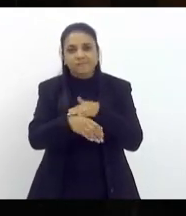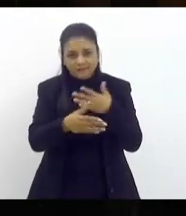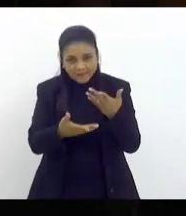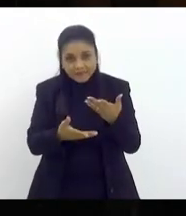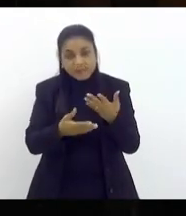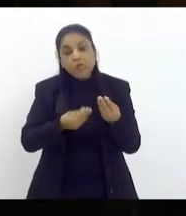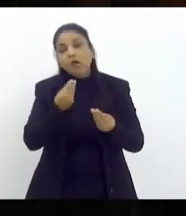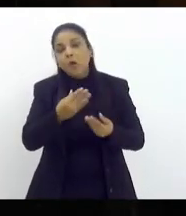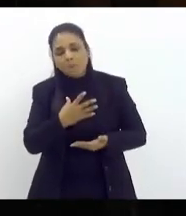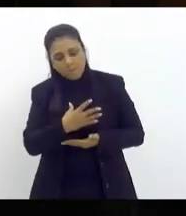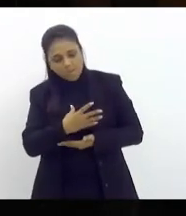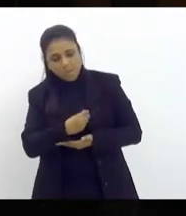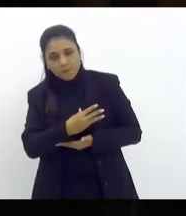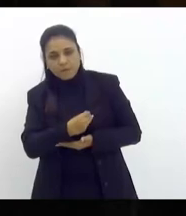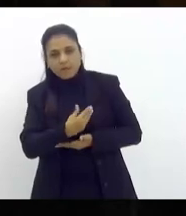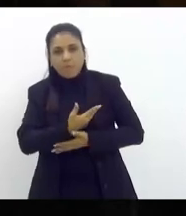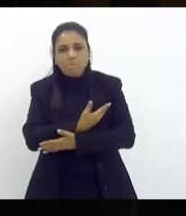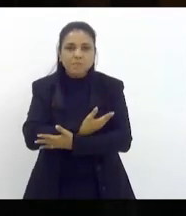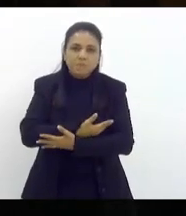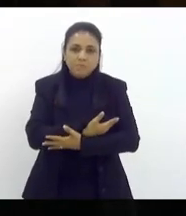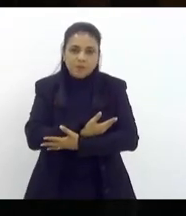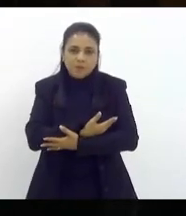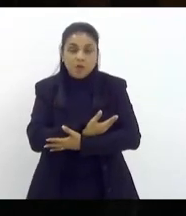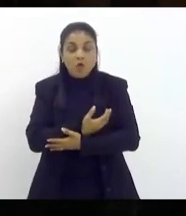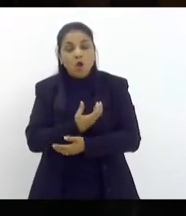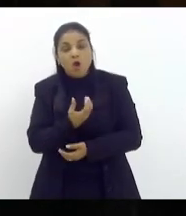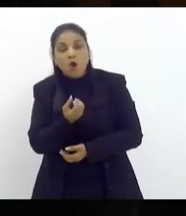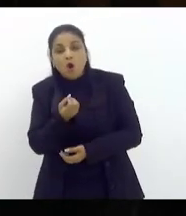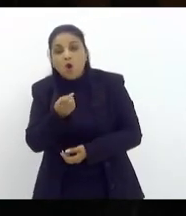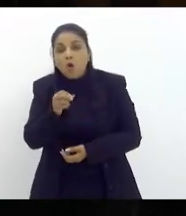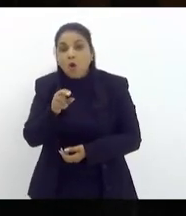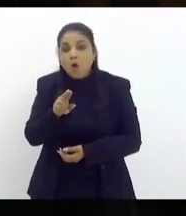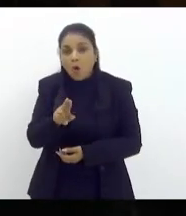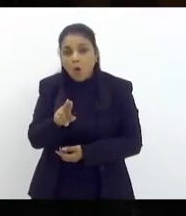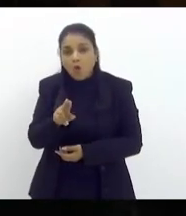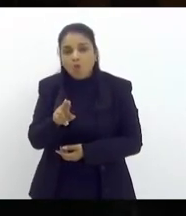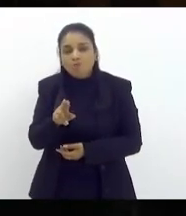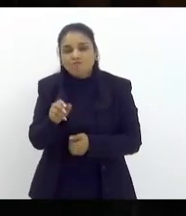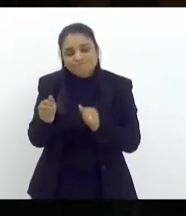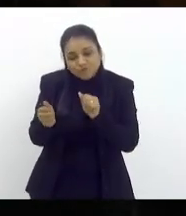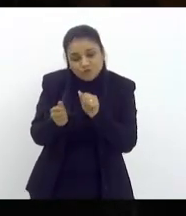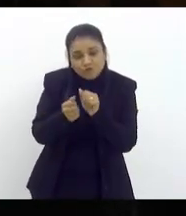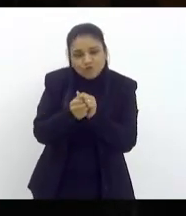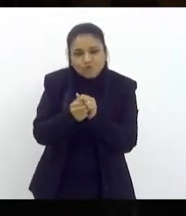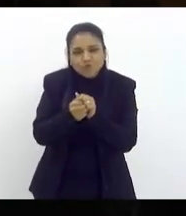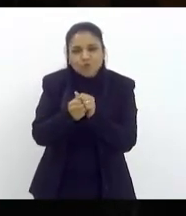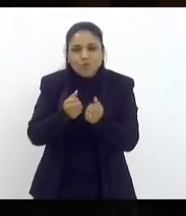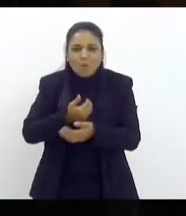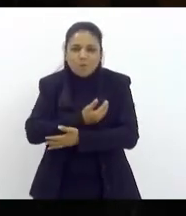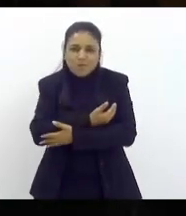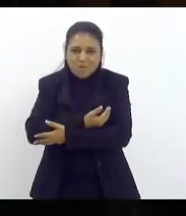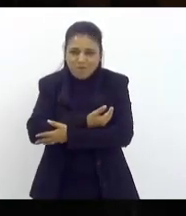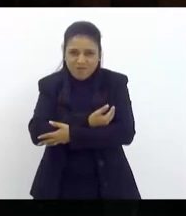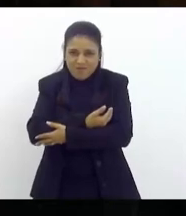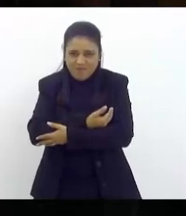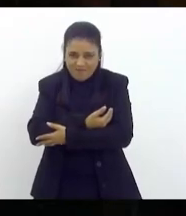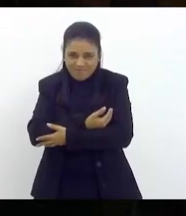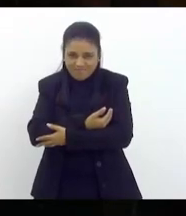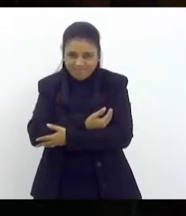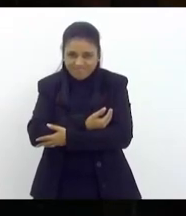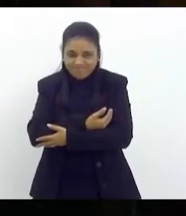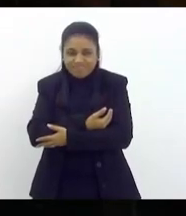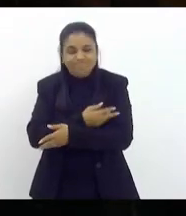amamentar o seu bebê ou poder ter acesso ao seu bebê Esse é um tema que a gente precisa tratar de maneira